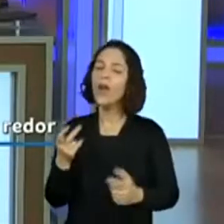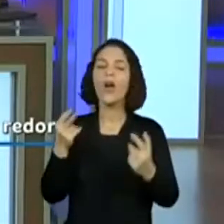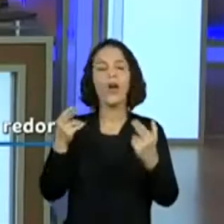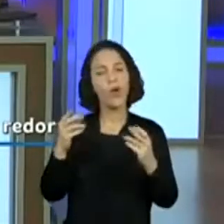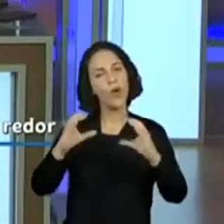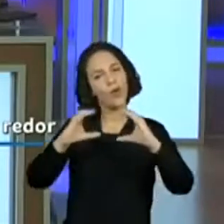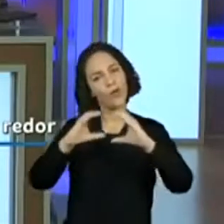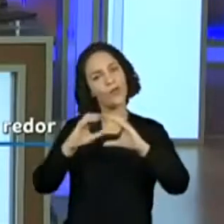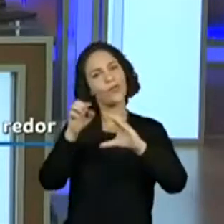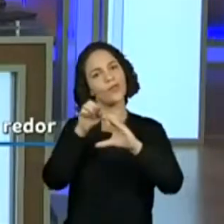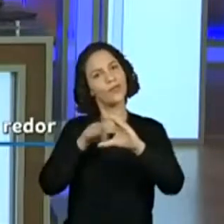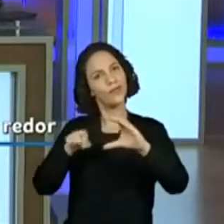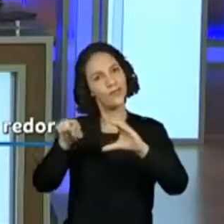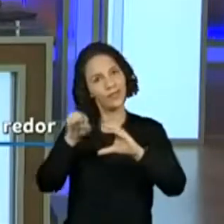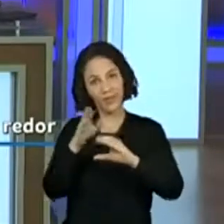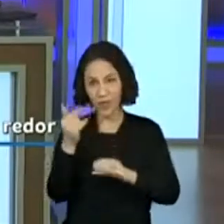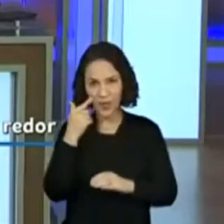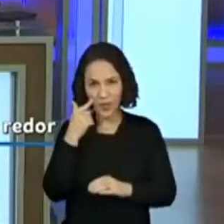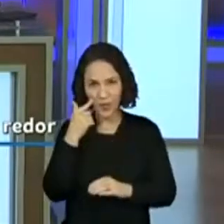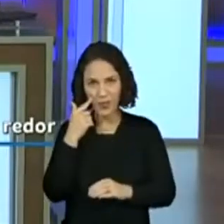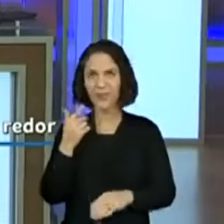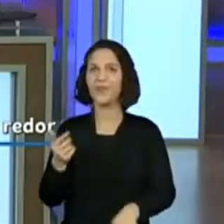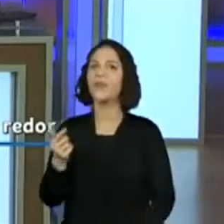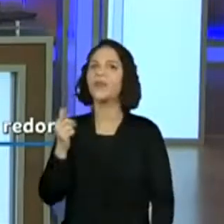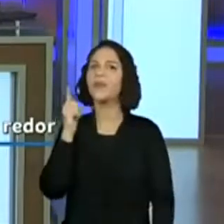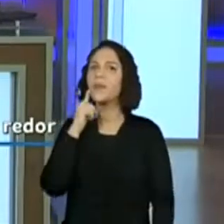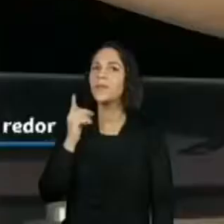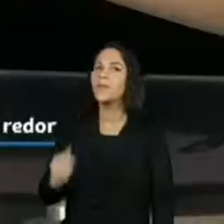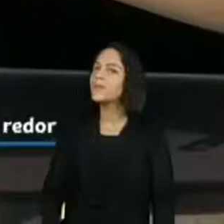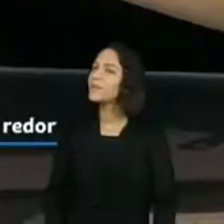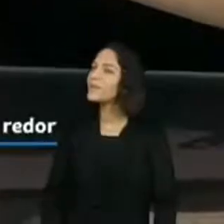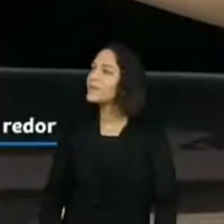de um círculo. Vamos mostrar, um círculo, então? Né? Vou riscar aqui, então. Isso.